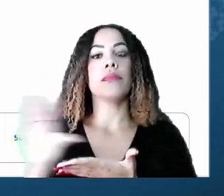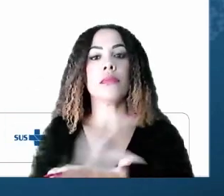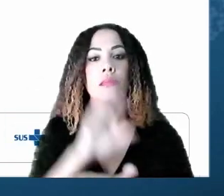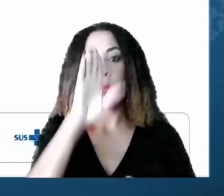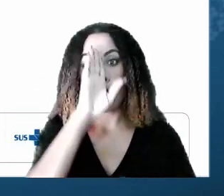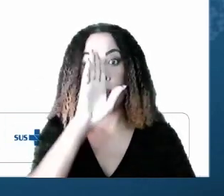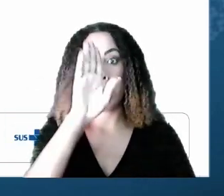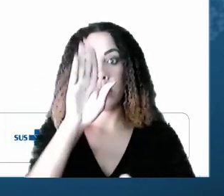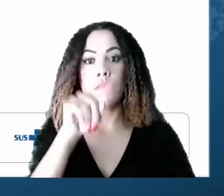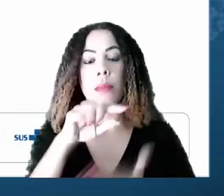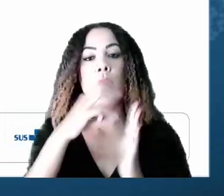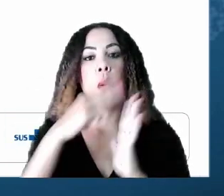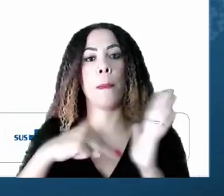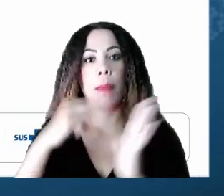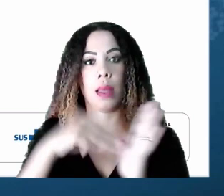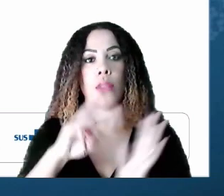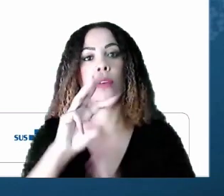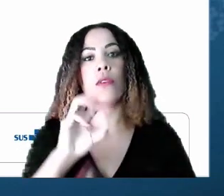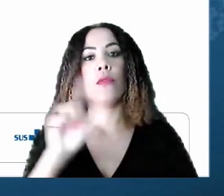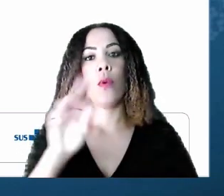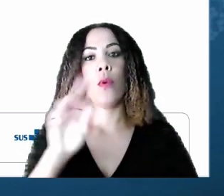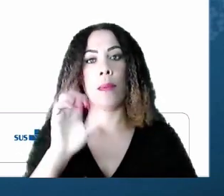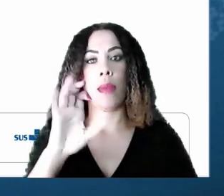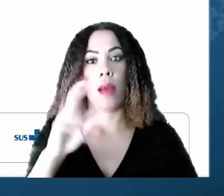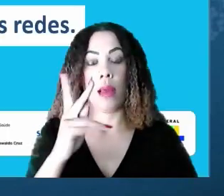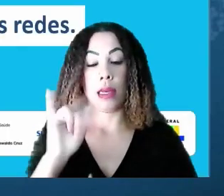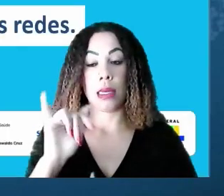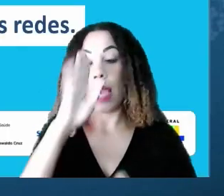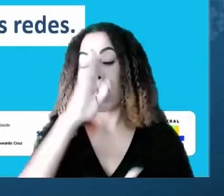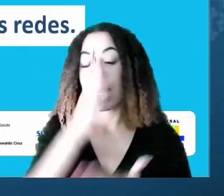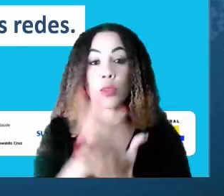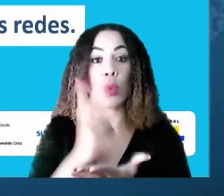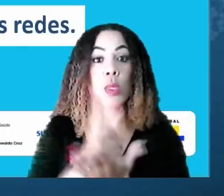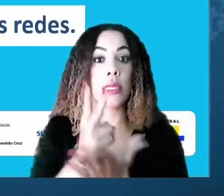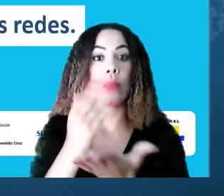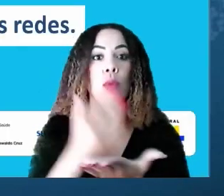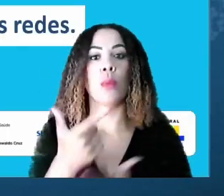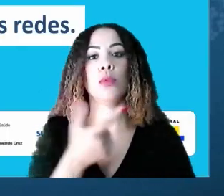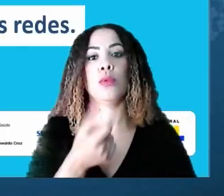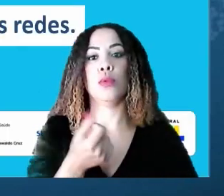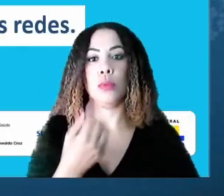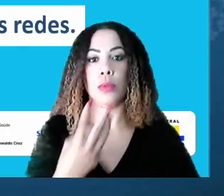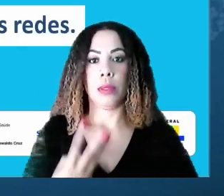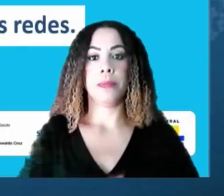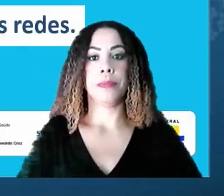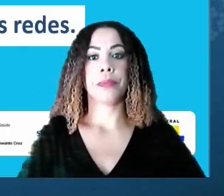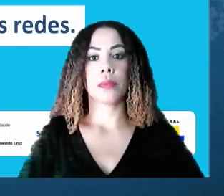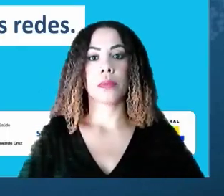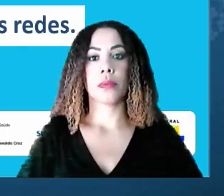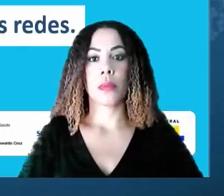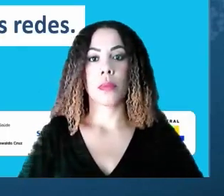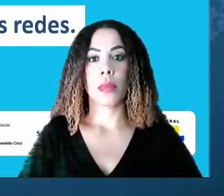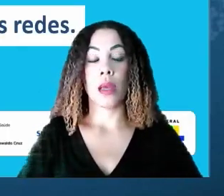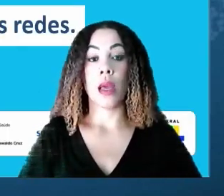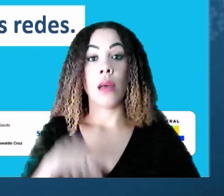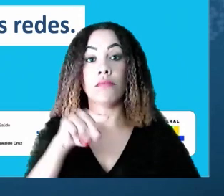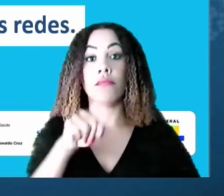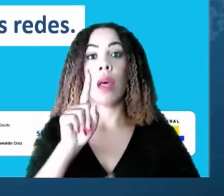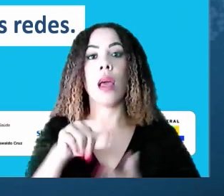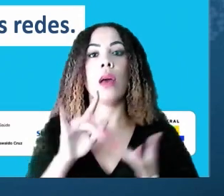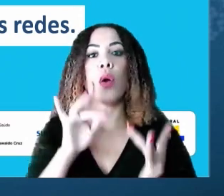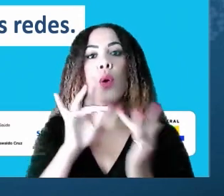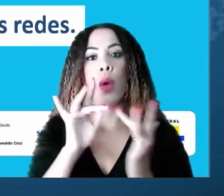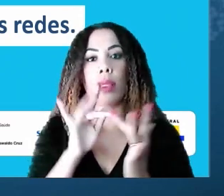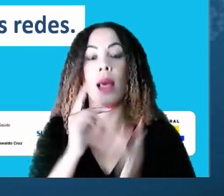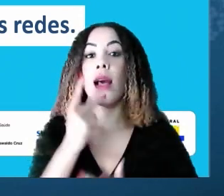que apostaram sempre, desde 2013. E aqui é o nosso Fale com o Vobito. Quem